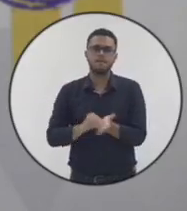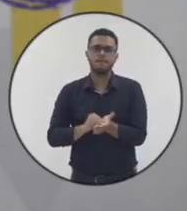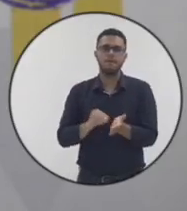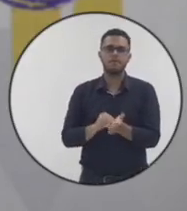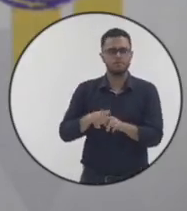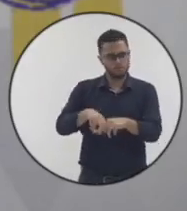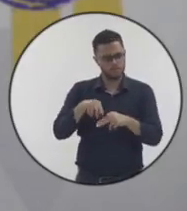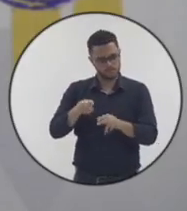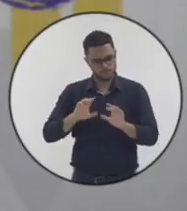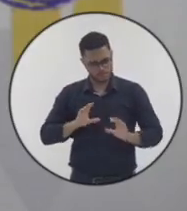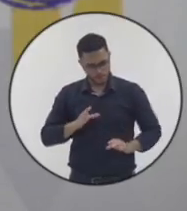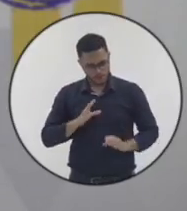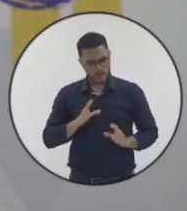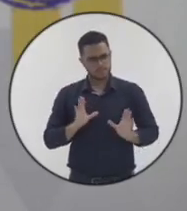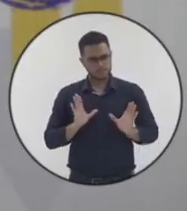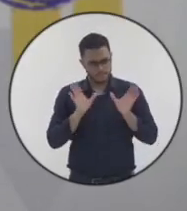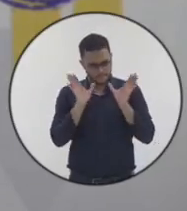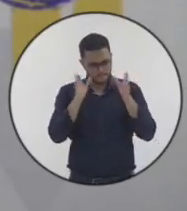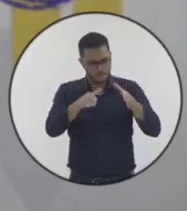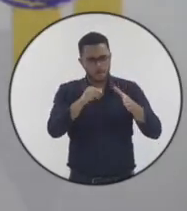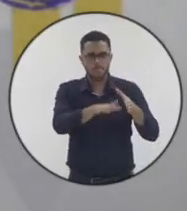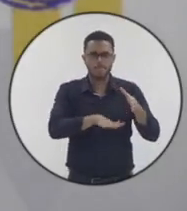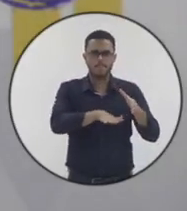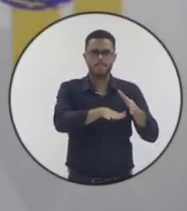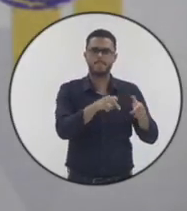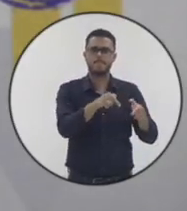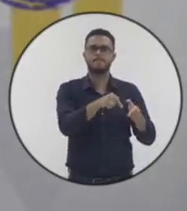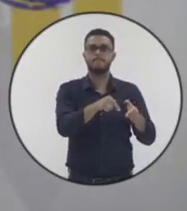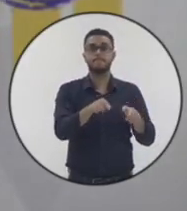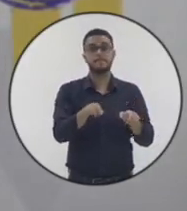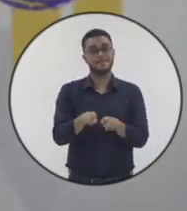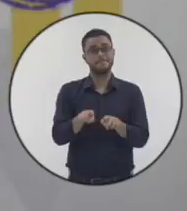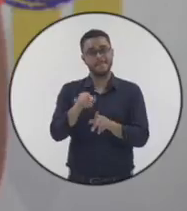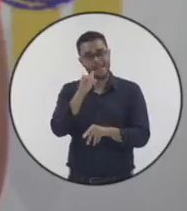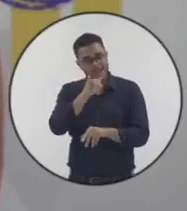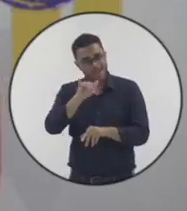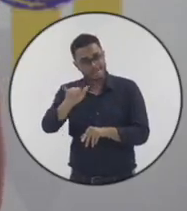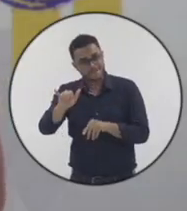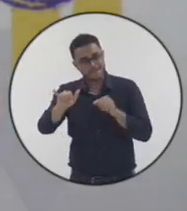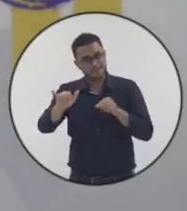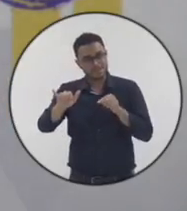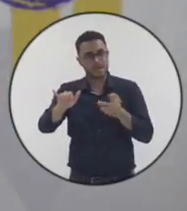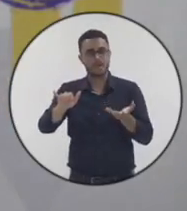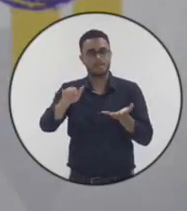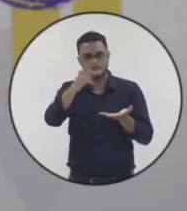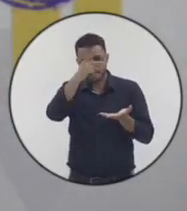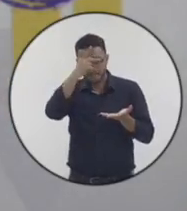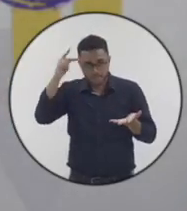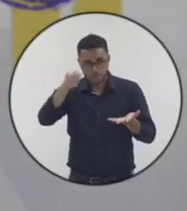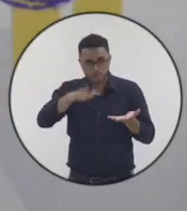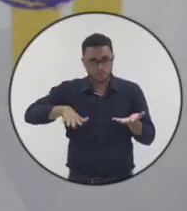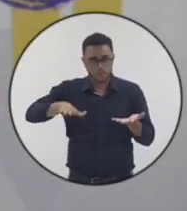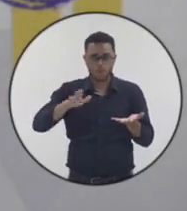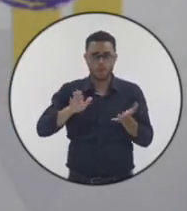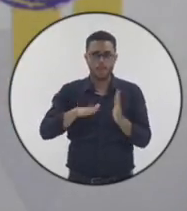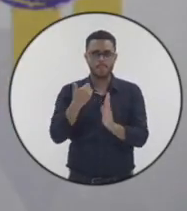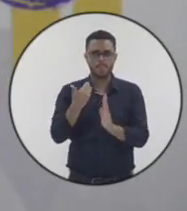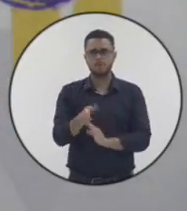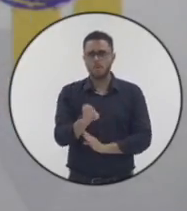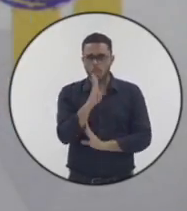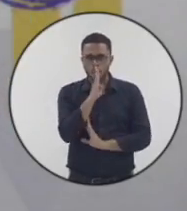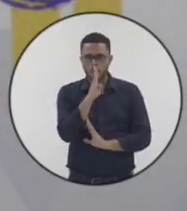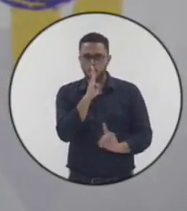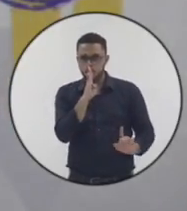nesse sentido, né, e fica um recado, né, para essa galera toda que está se omitindo